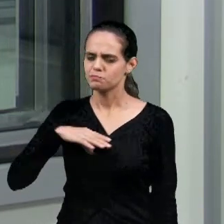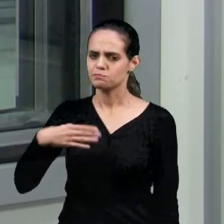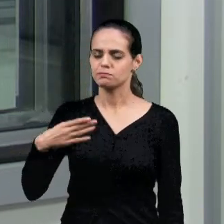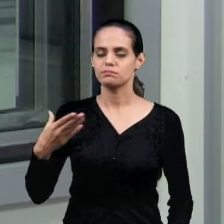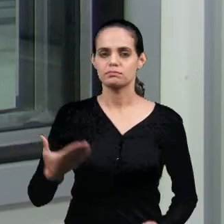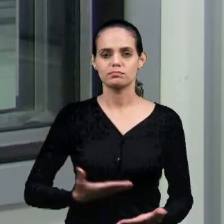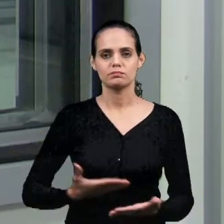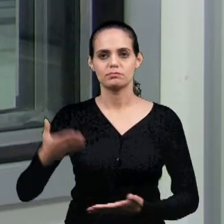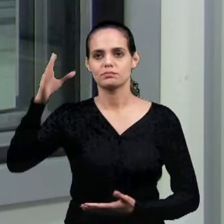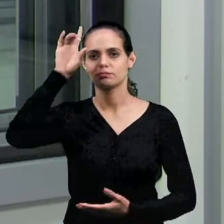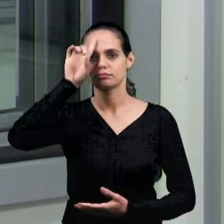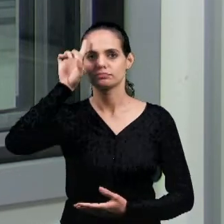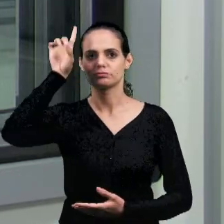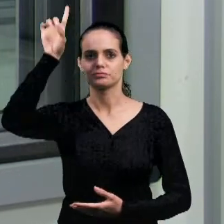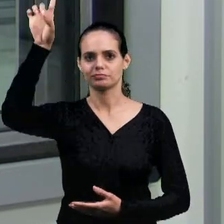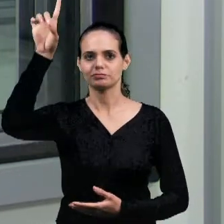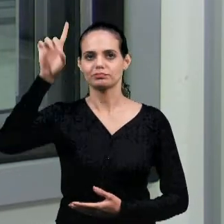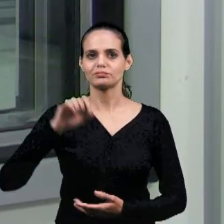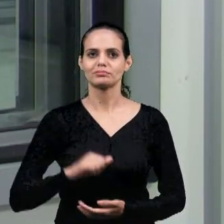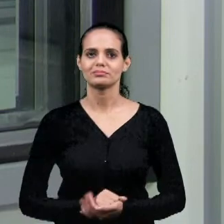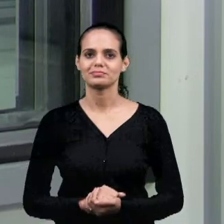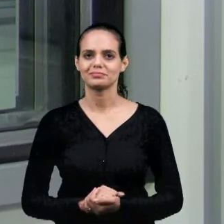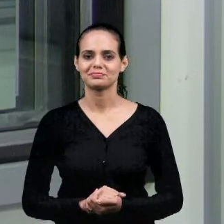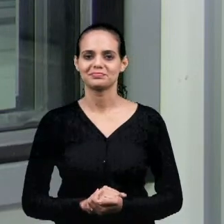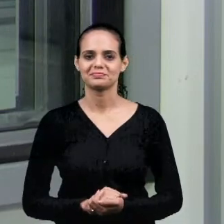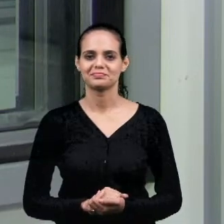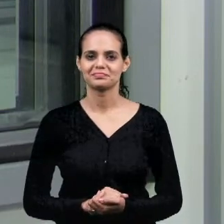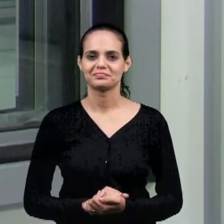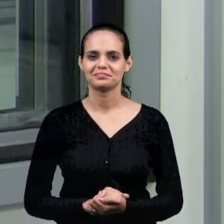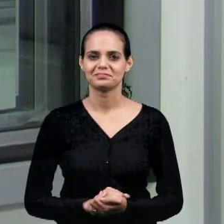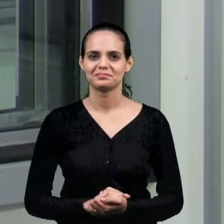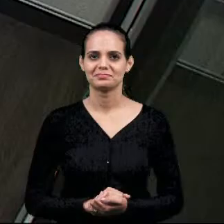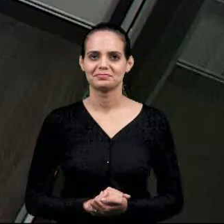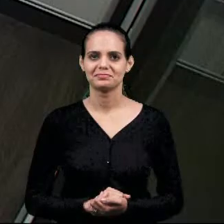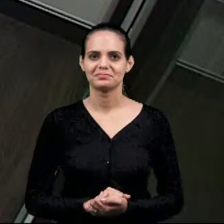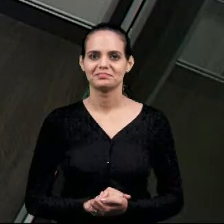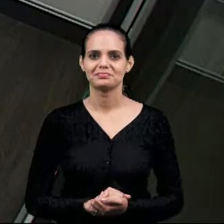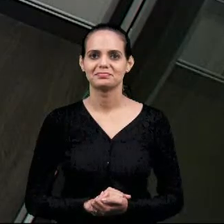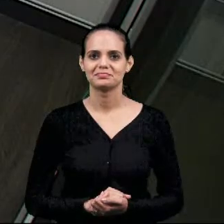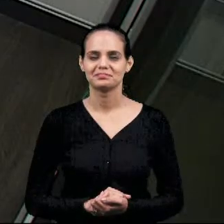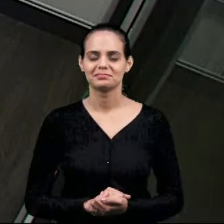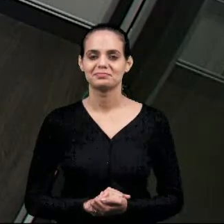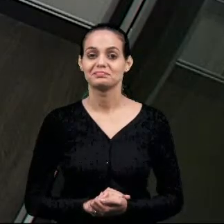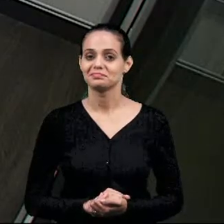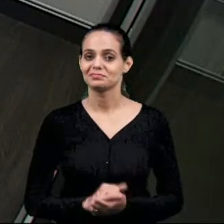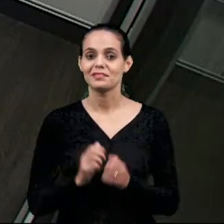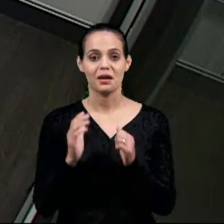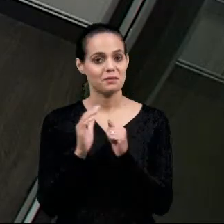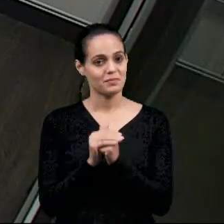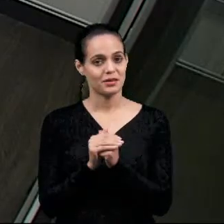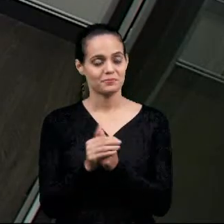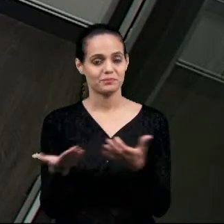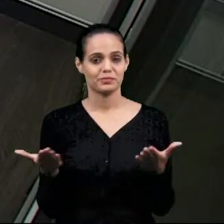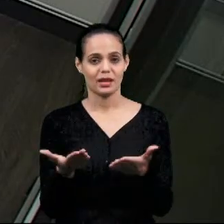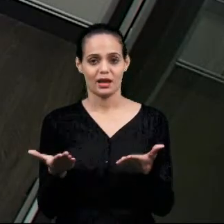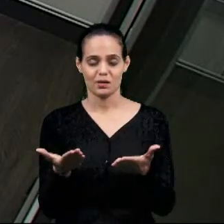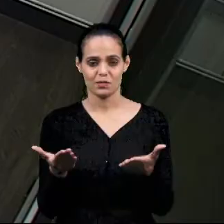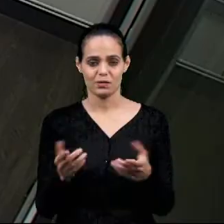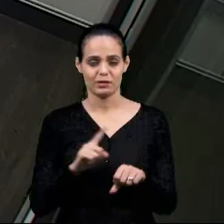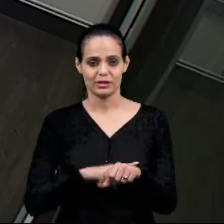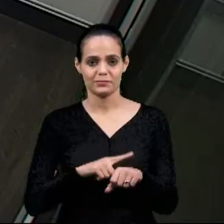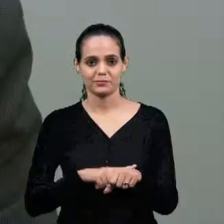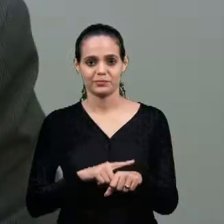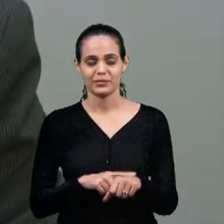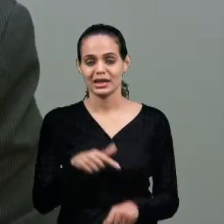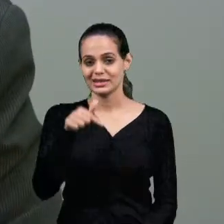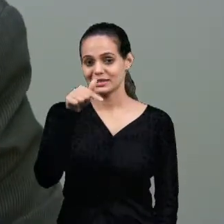ele, figuras preciosas. Glória a Deus. Amém. Agora, 7h53, pastor,